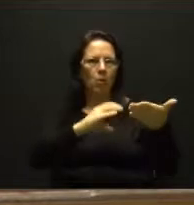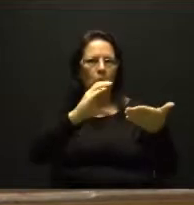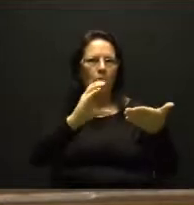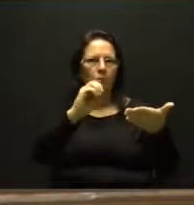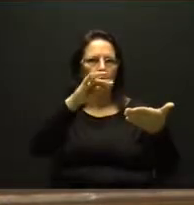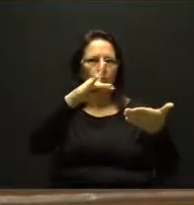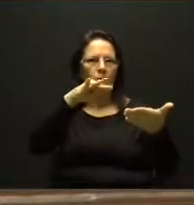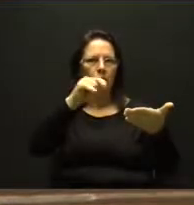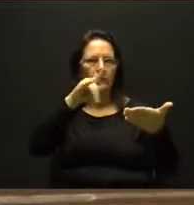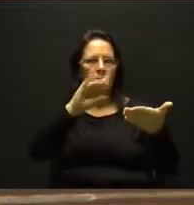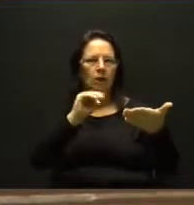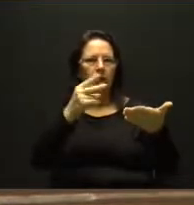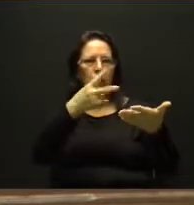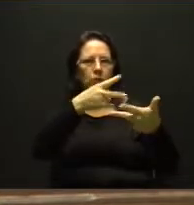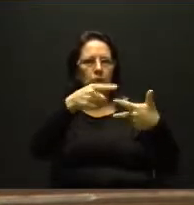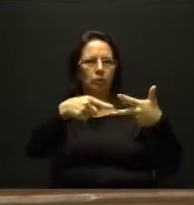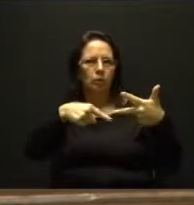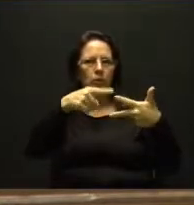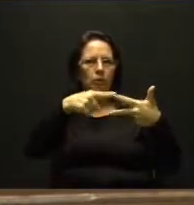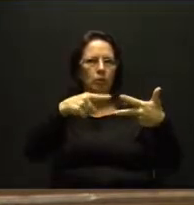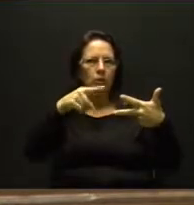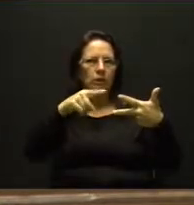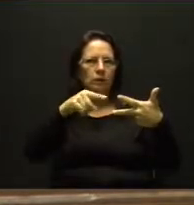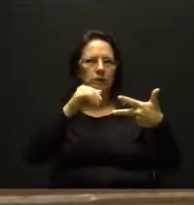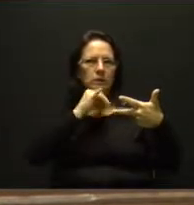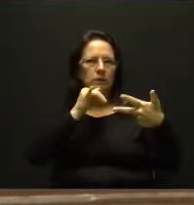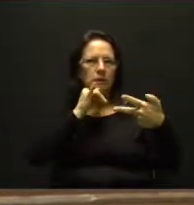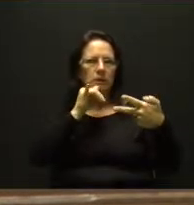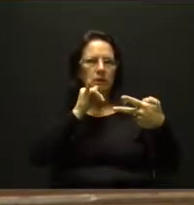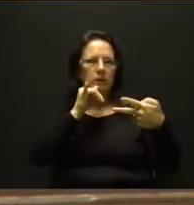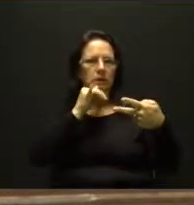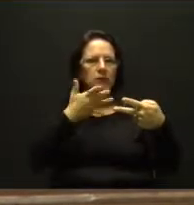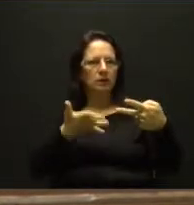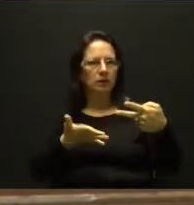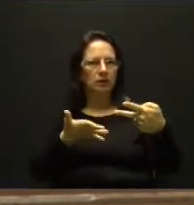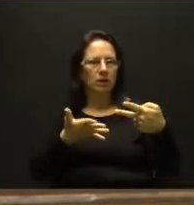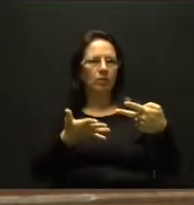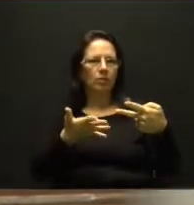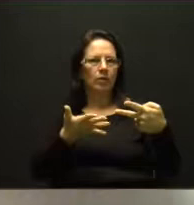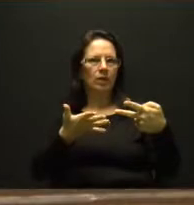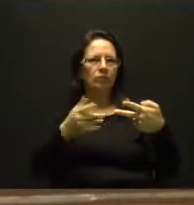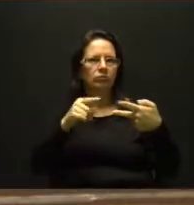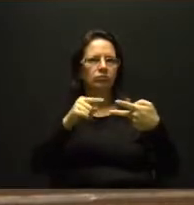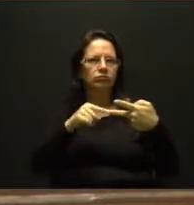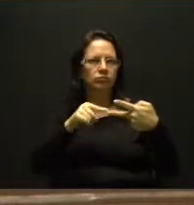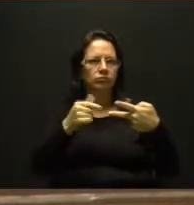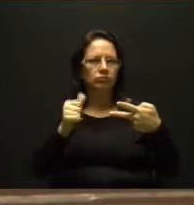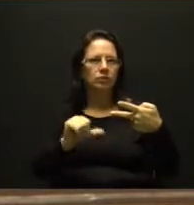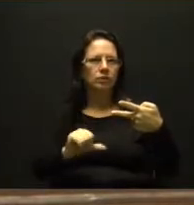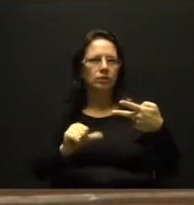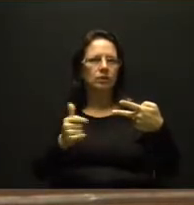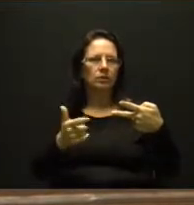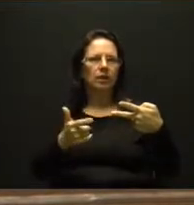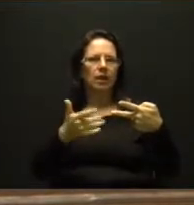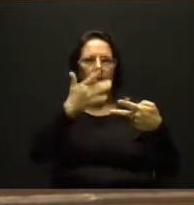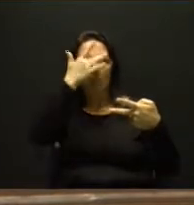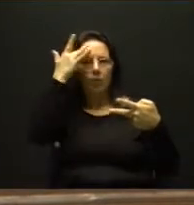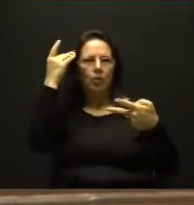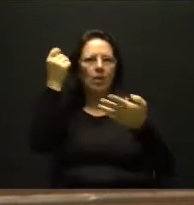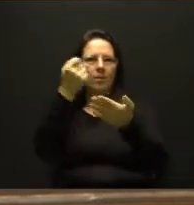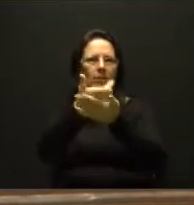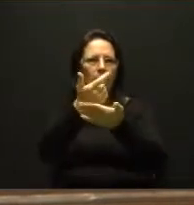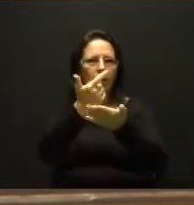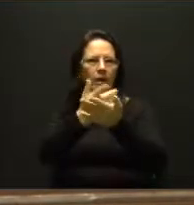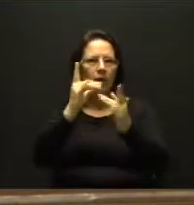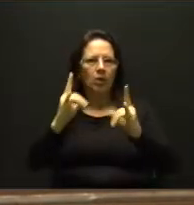dos dois modelos que existe da cdhu para mim os dois são muito ruim para a municipalidade mas o pior desde o que ela vai pagar o apartamento